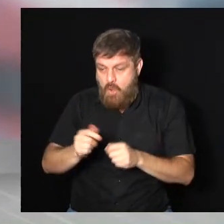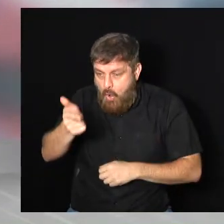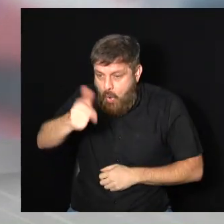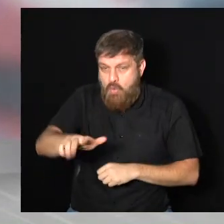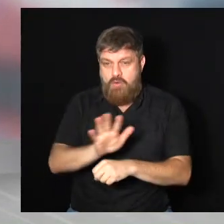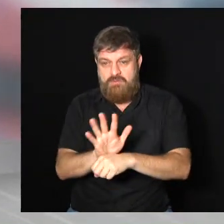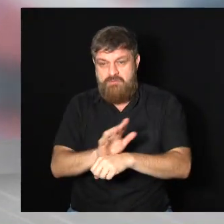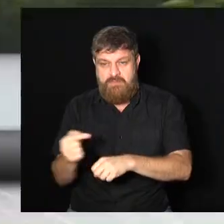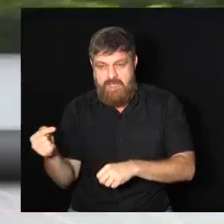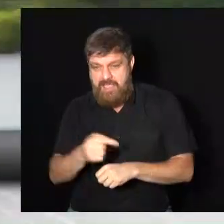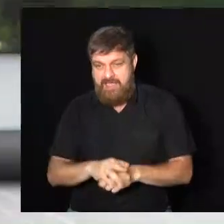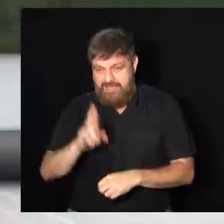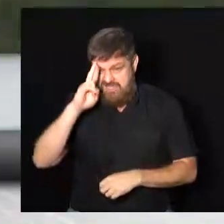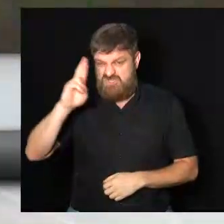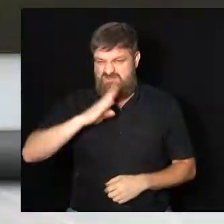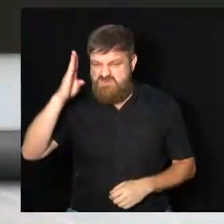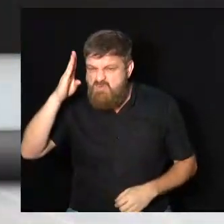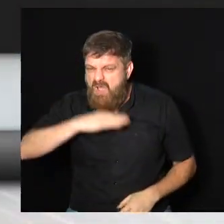dona do mal.